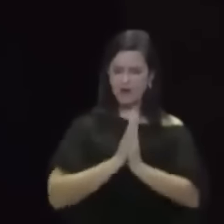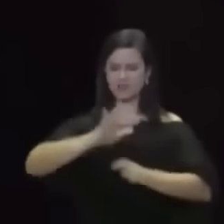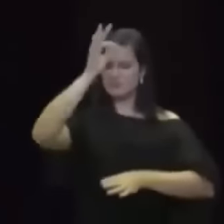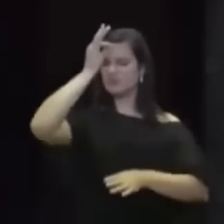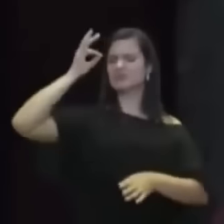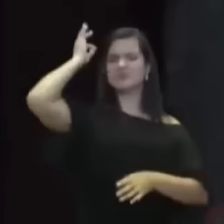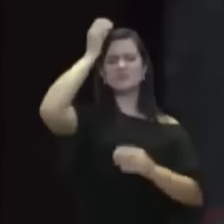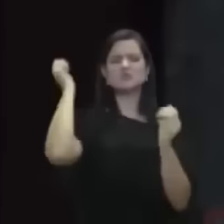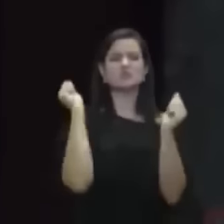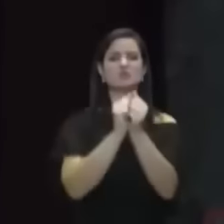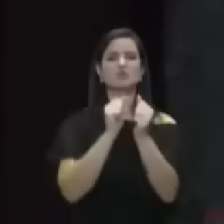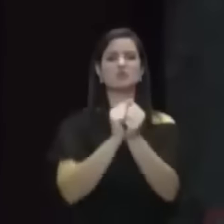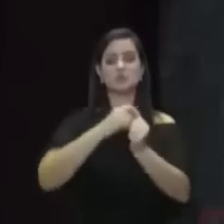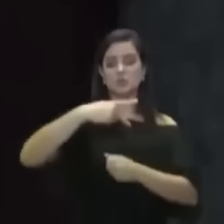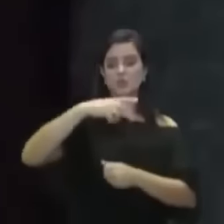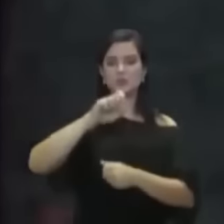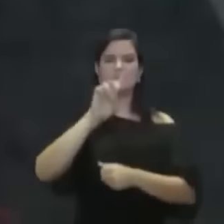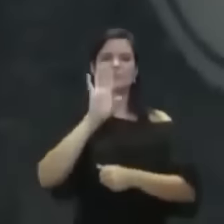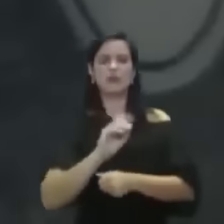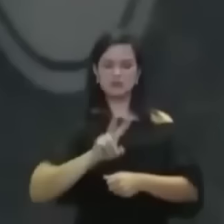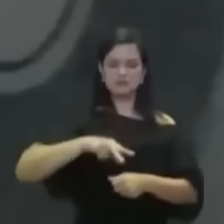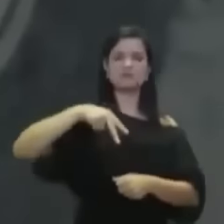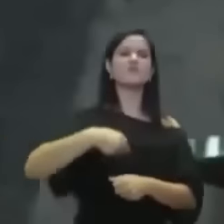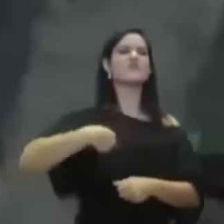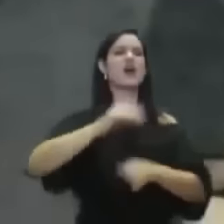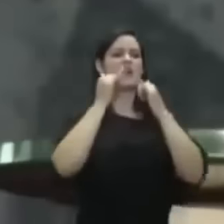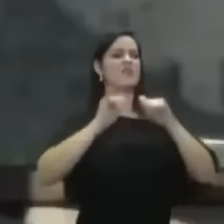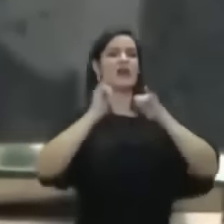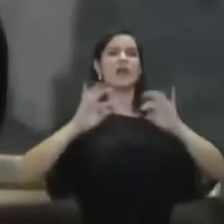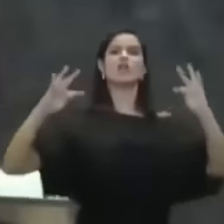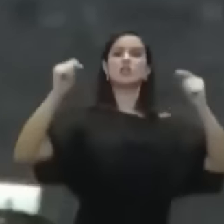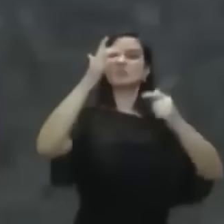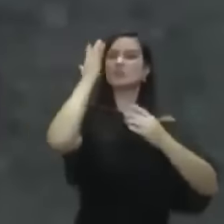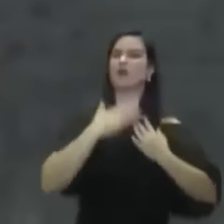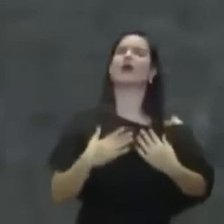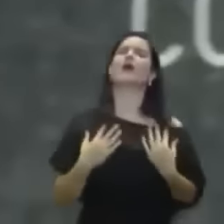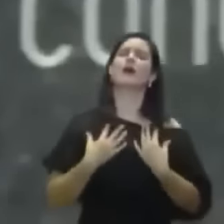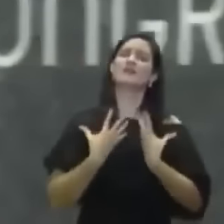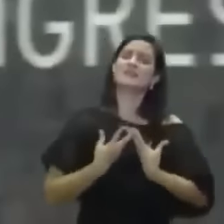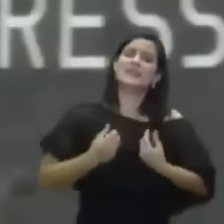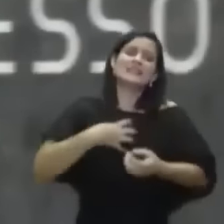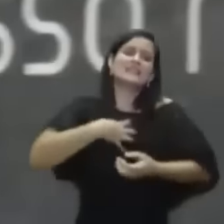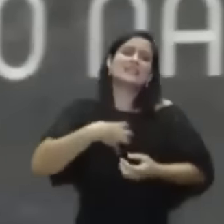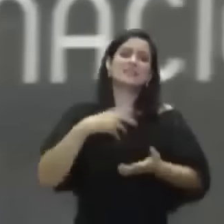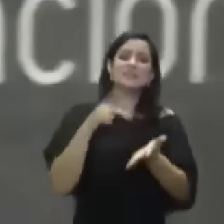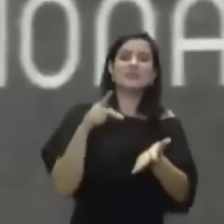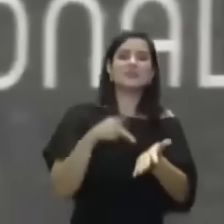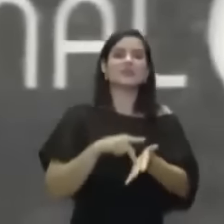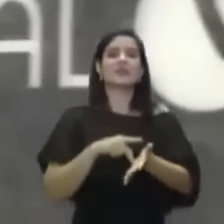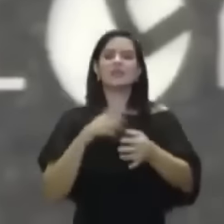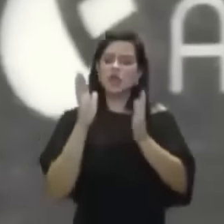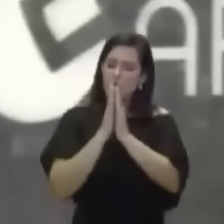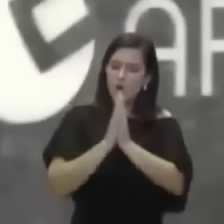Espírito Santo, a partir daqui Pedro se levanta para pregar e os corações se derretem, a partir daqui Pedro ora pelos enfermos e eles são curados,